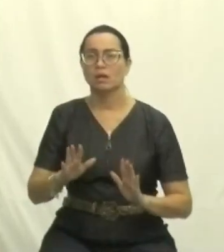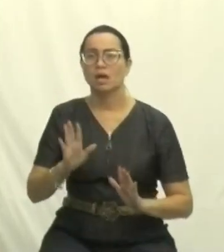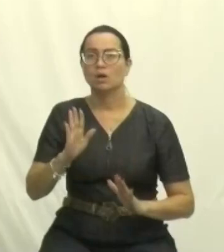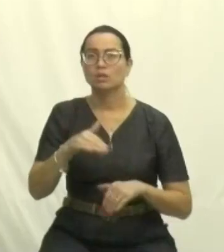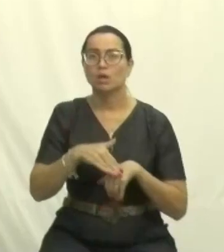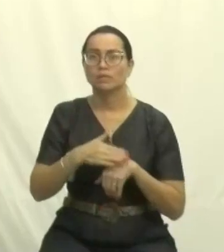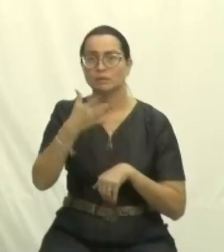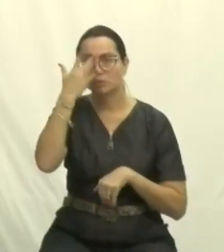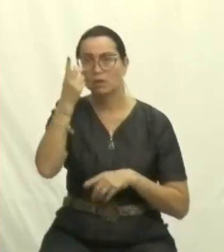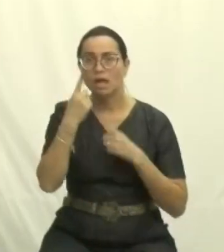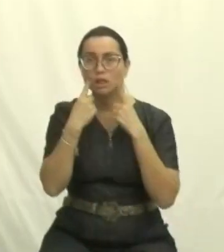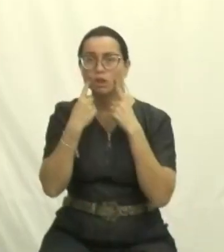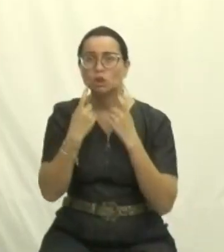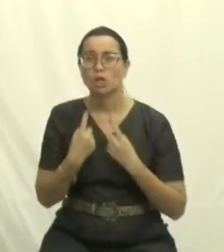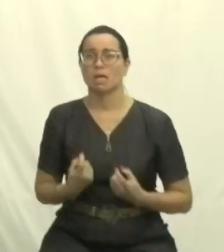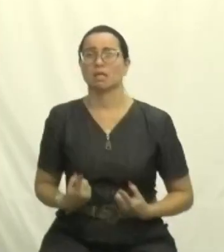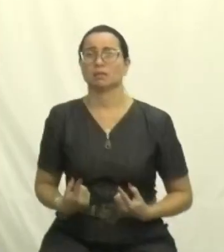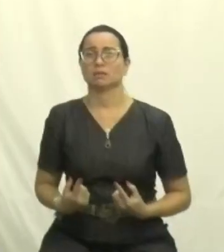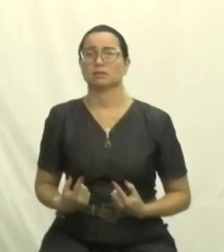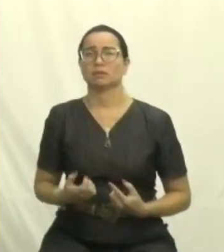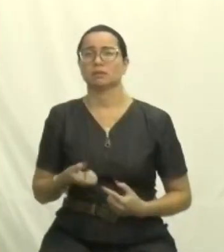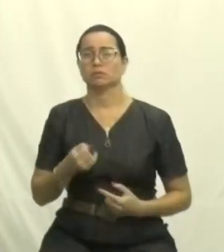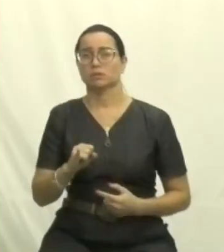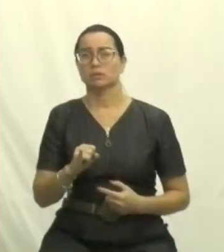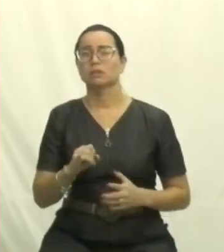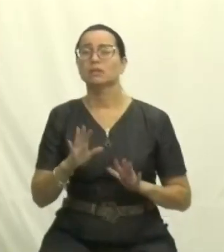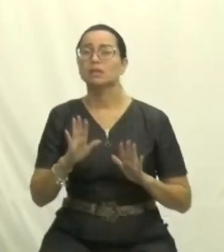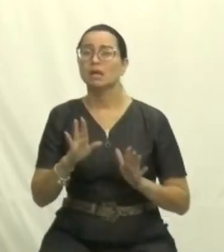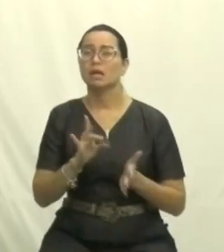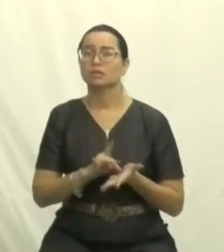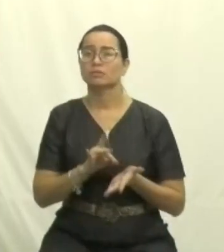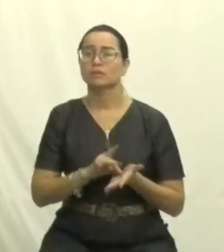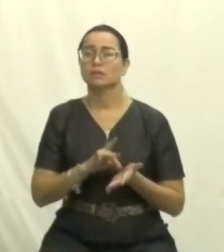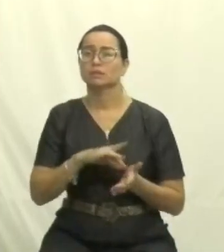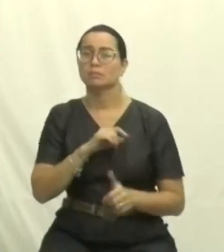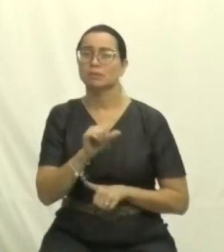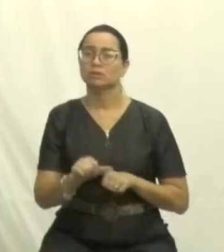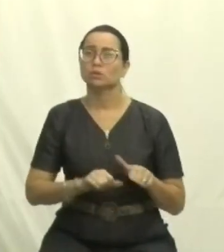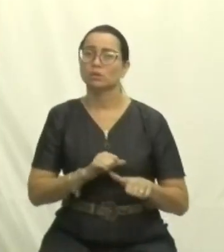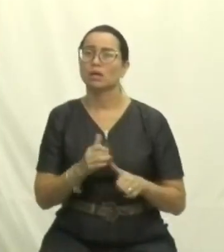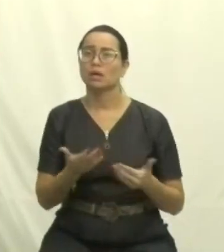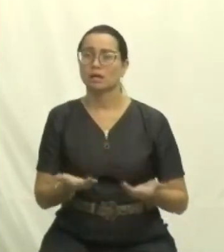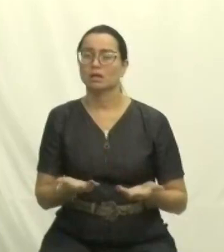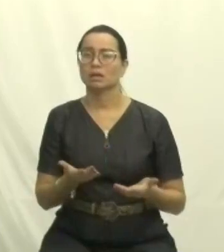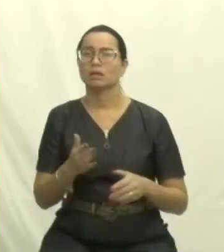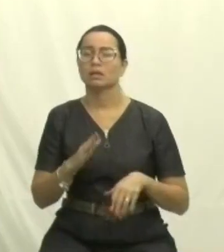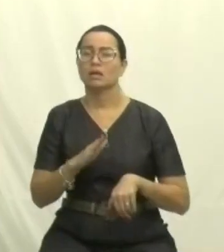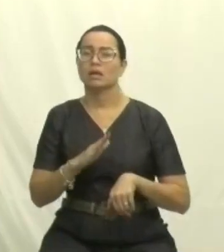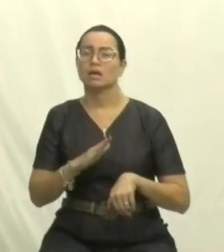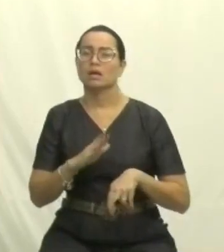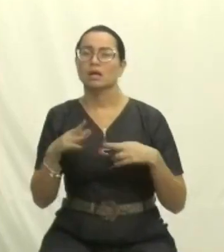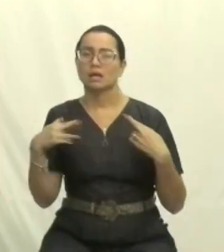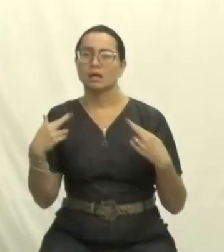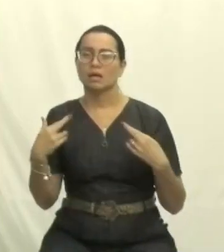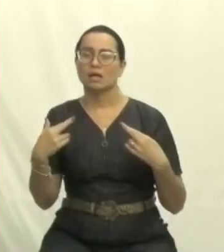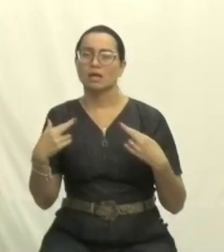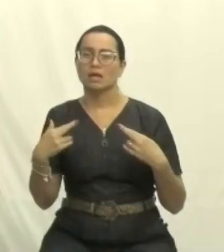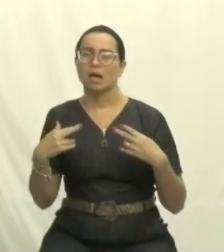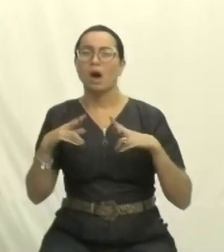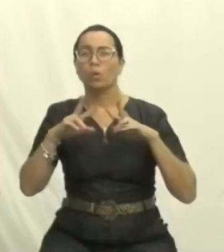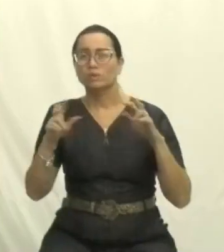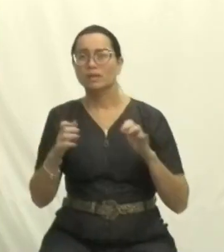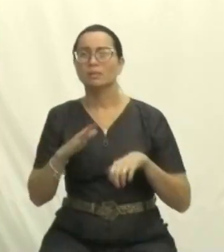choraram. Então, se é uma demanda para trocar, que é a pauta do momento, fazer a troca,